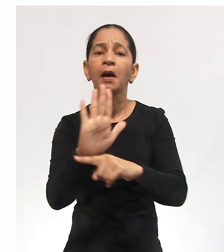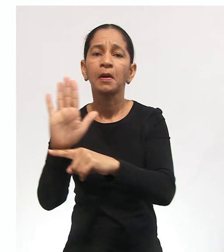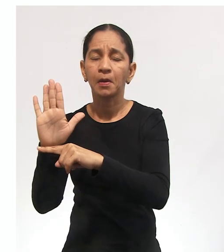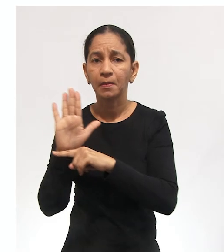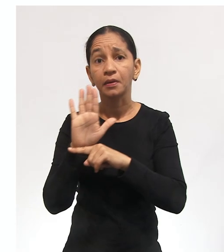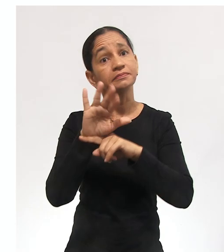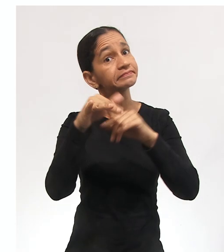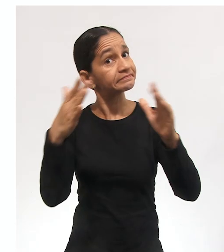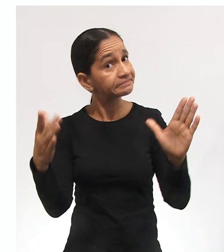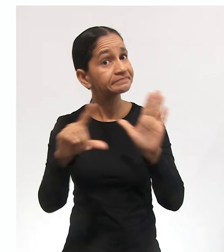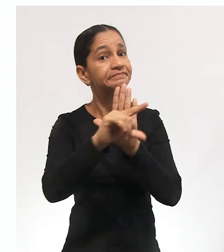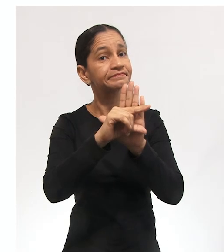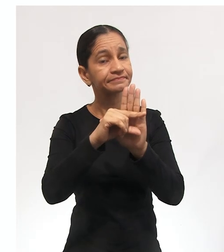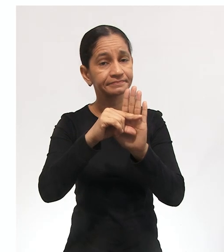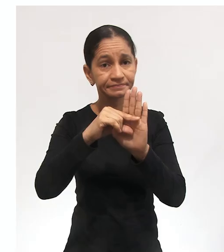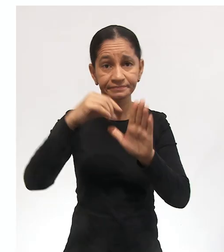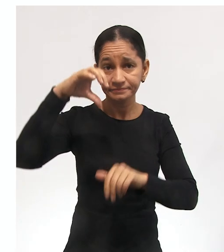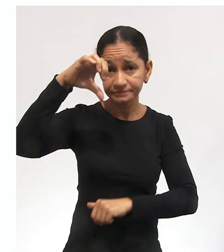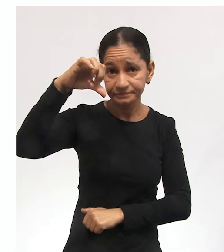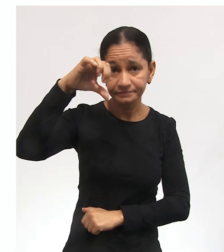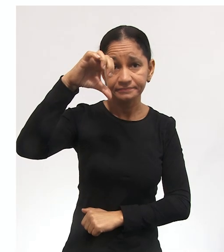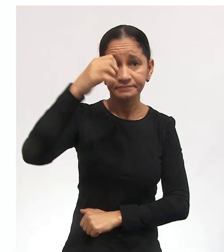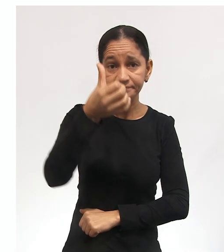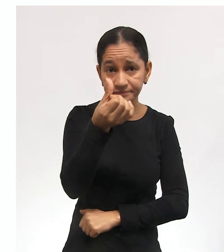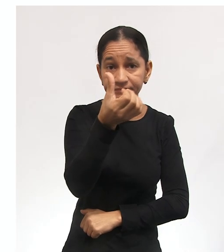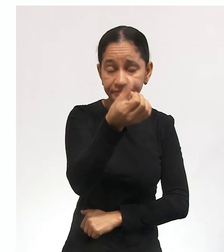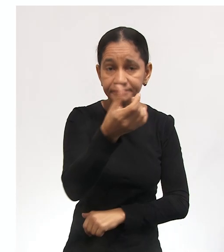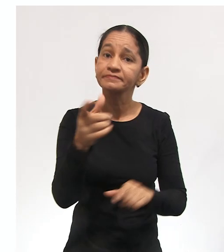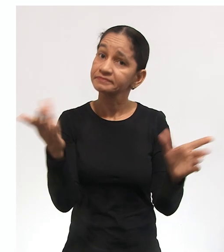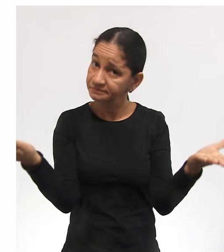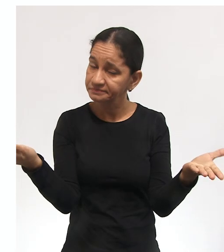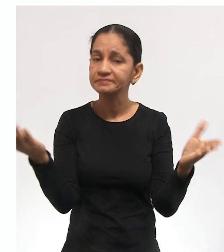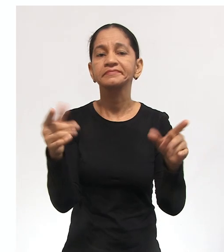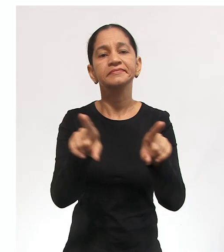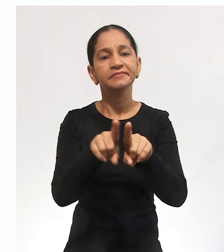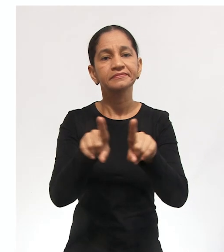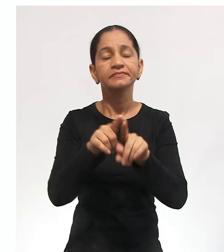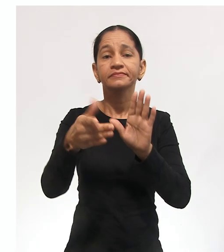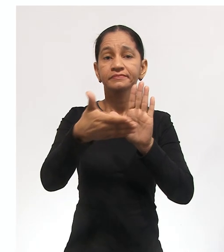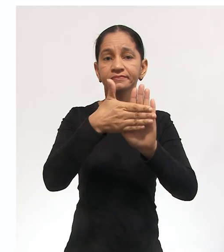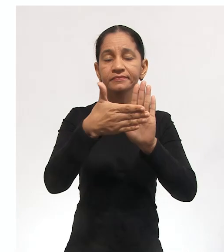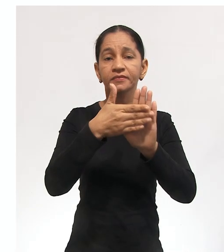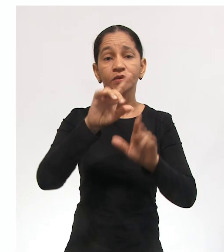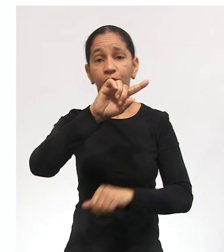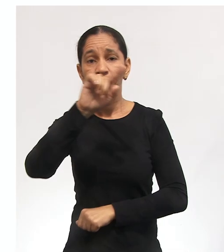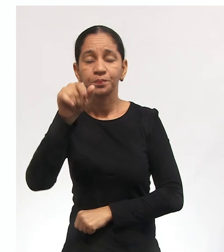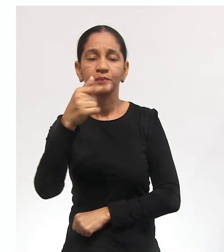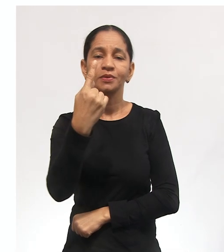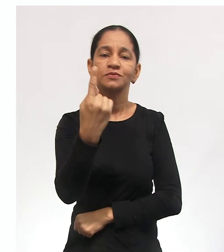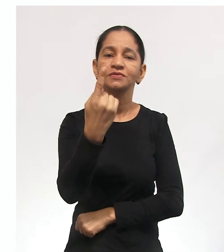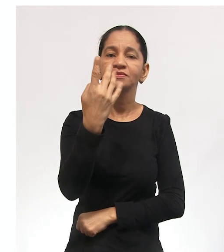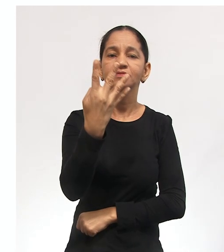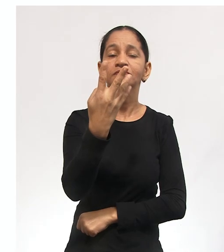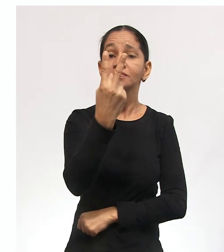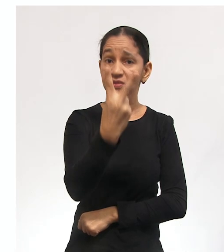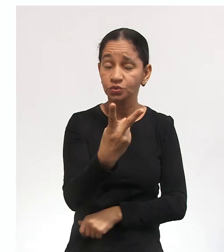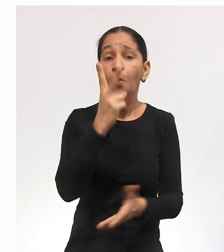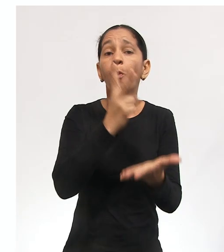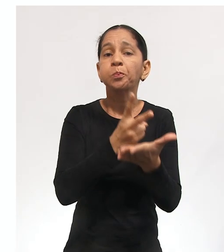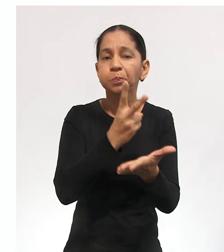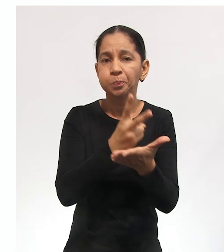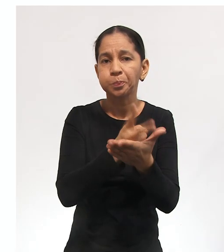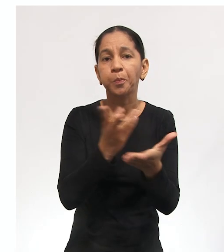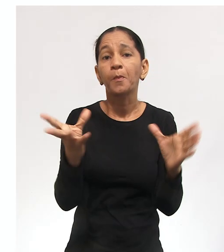nos termos do artigo 966 do Código Civil, e o estabelecimento previsto lá no 1142 do mesmo